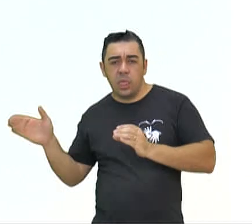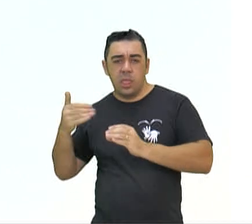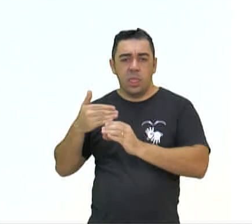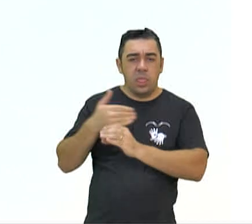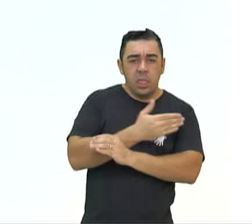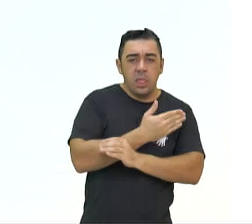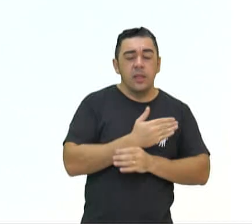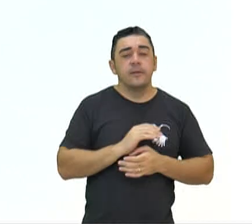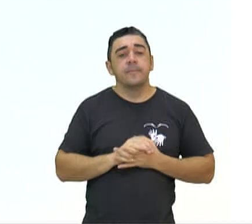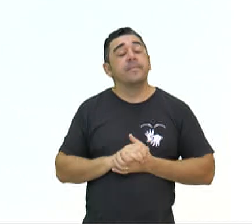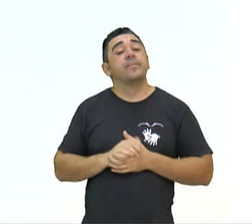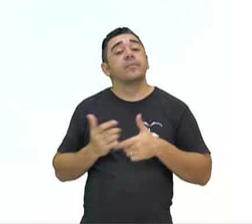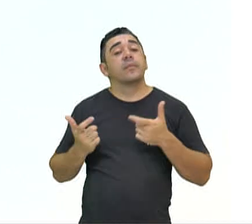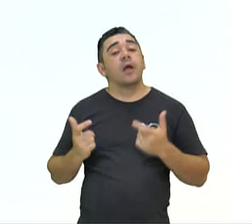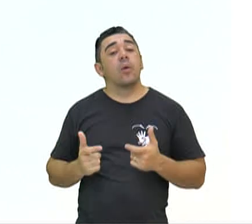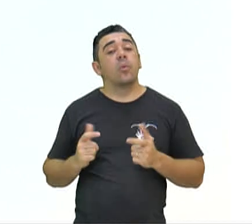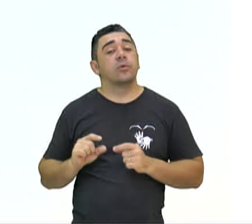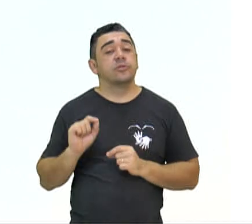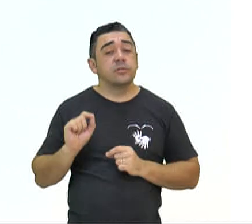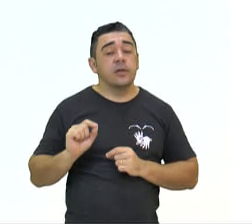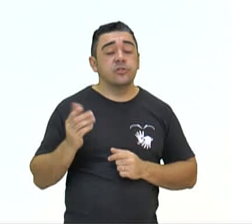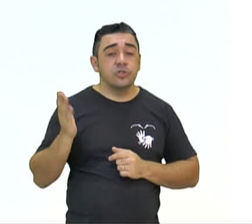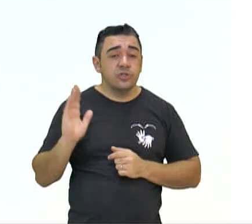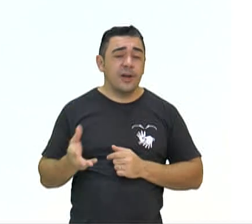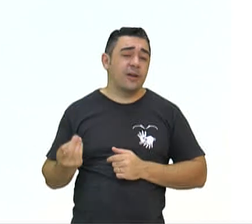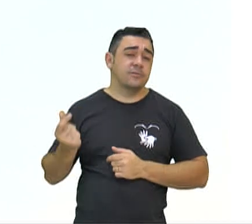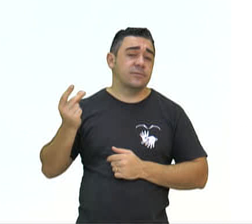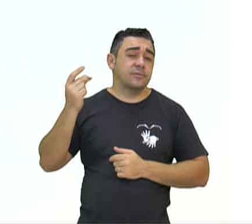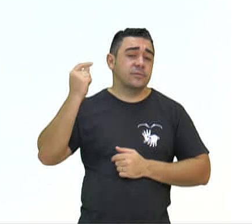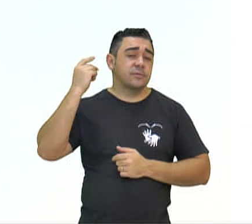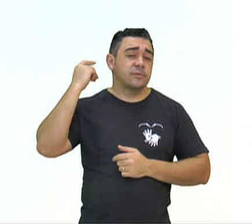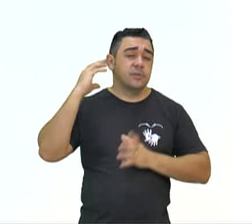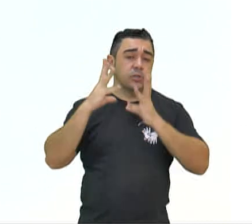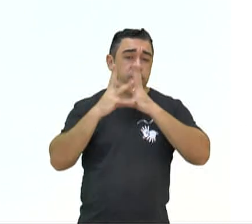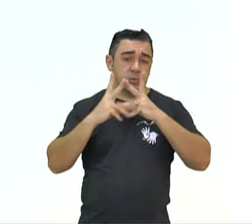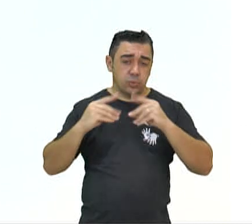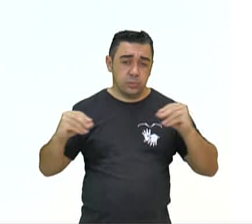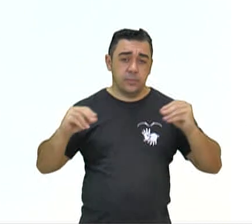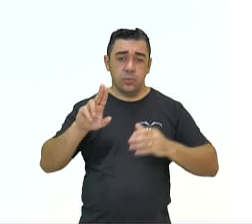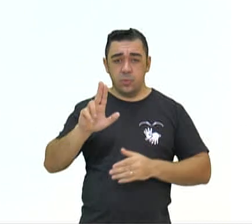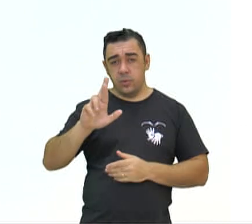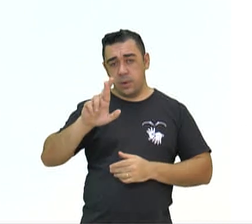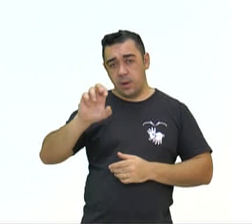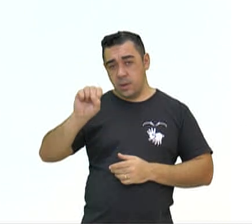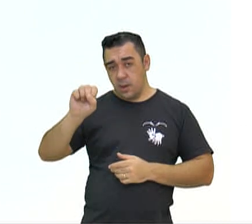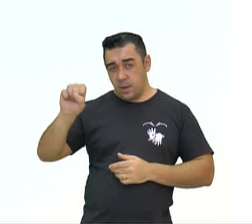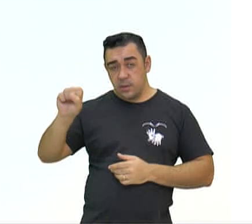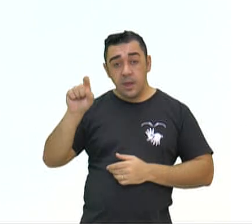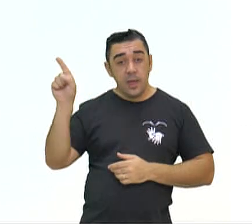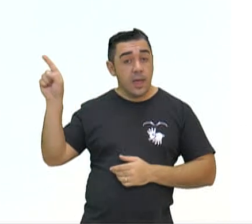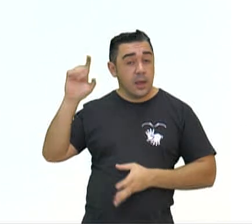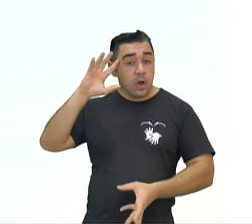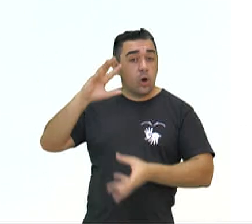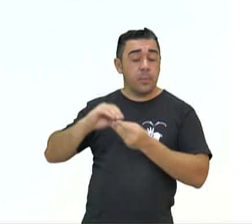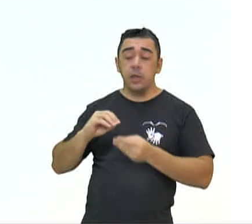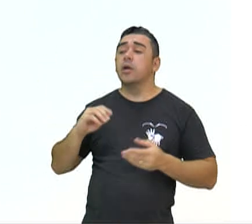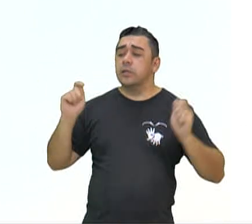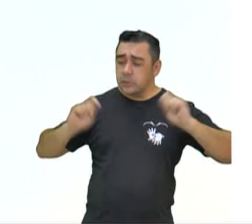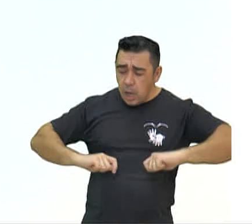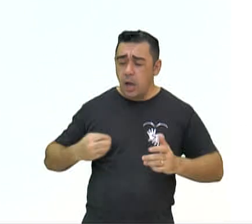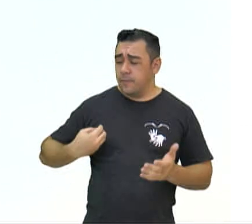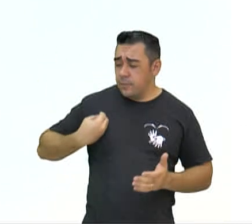vem isso? Desde a dissolução da União Soviética. Eles entendem que eles têm condições de sobreviverem